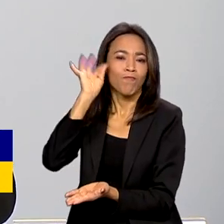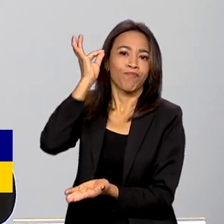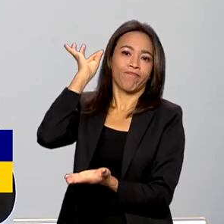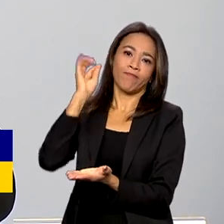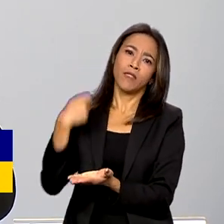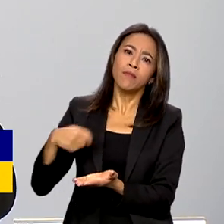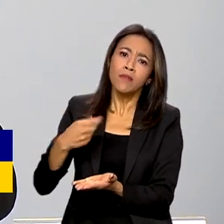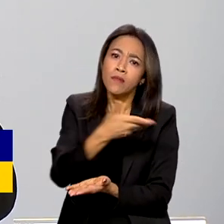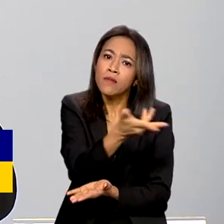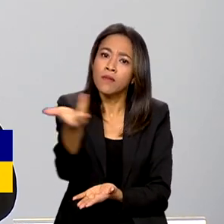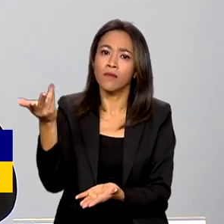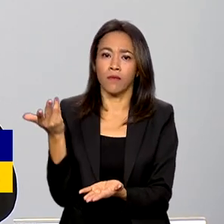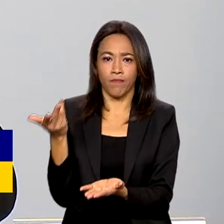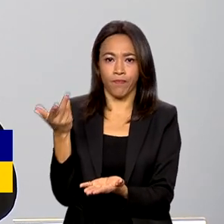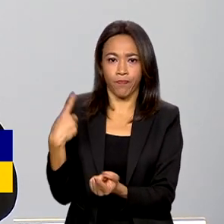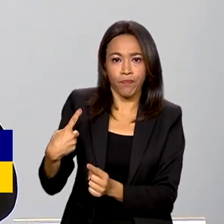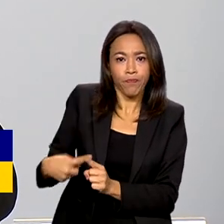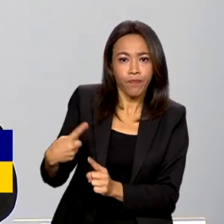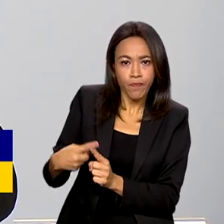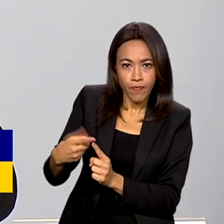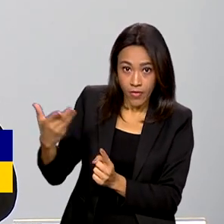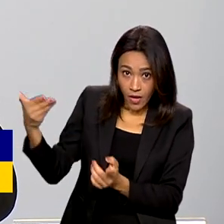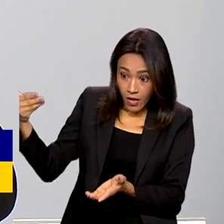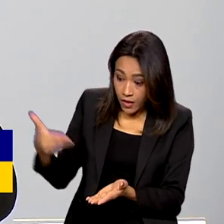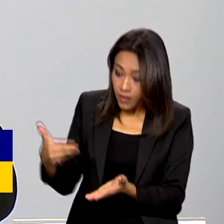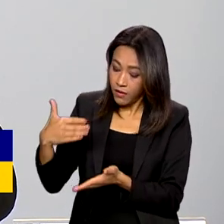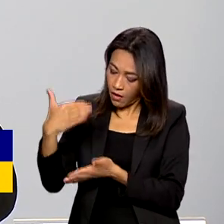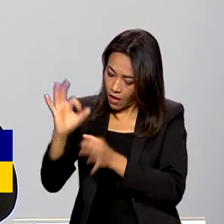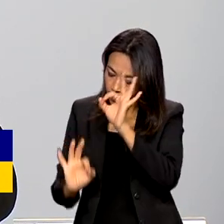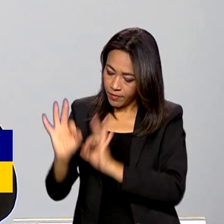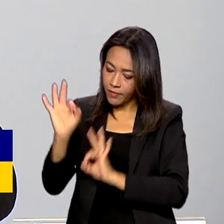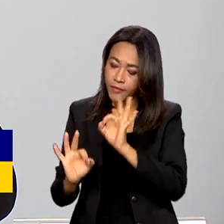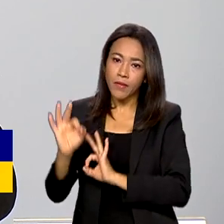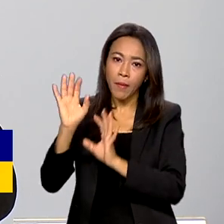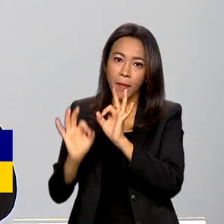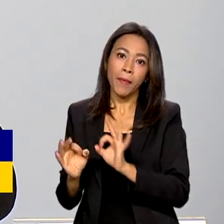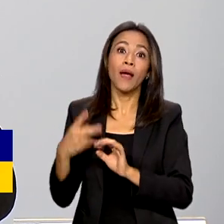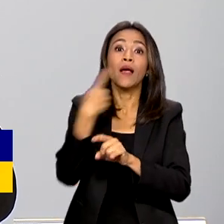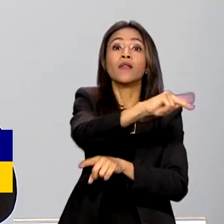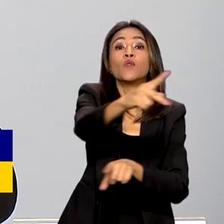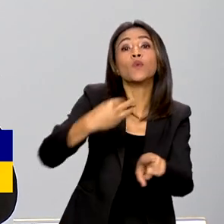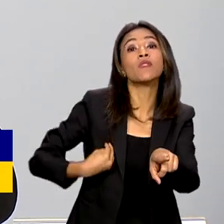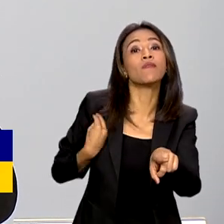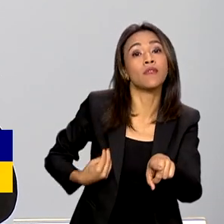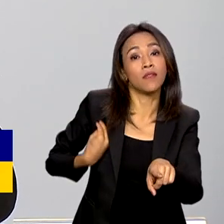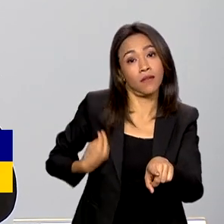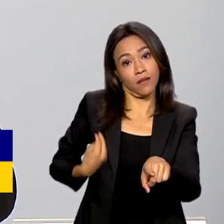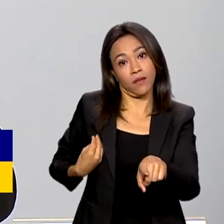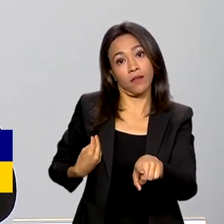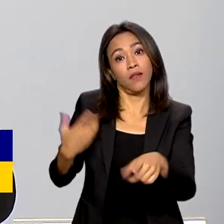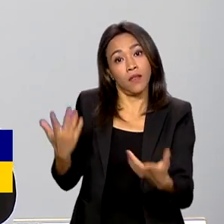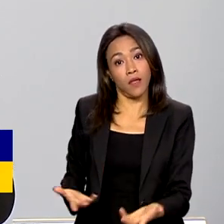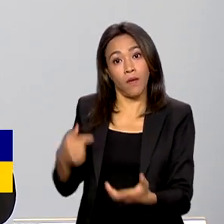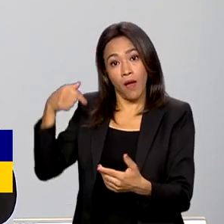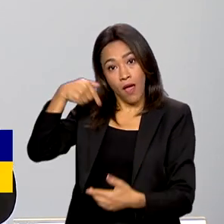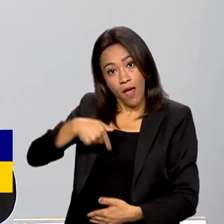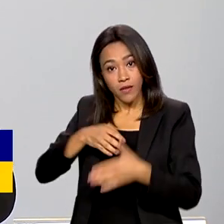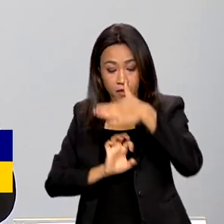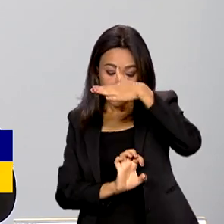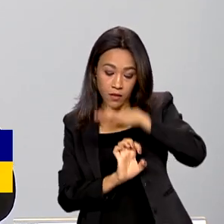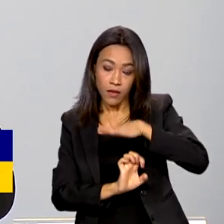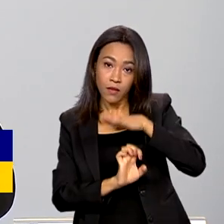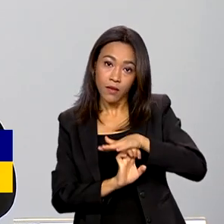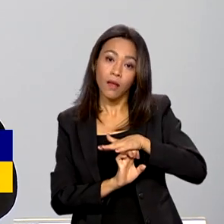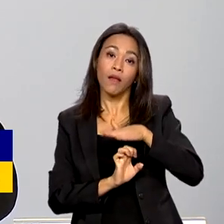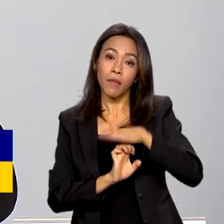necessitam porque tudo isso faz parte do seu planejamento de vida então a tecnologia traz para esses